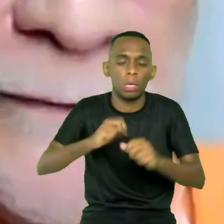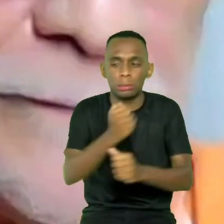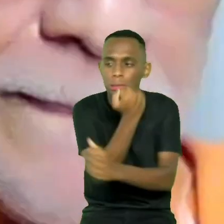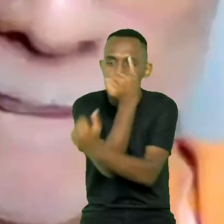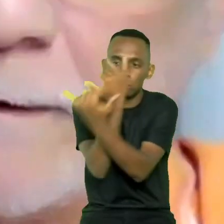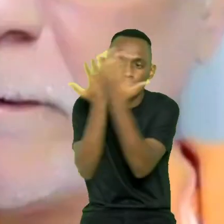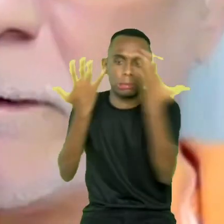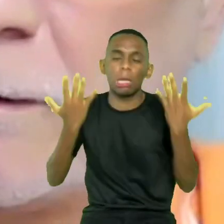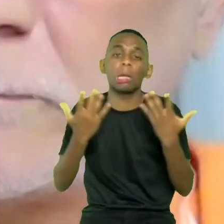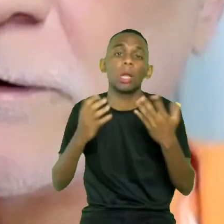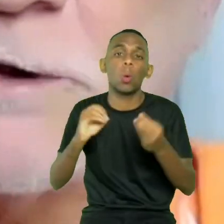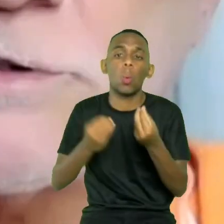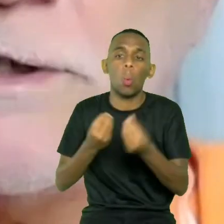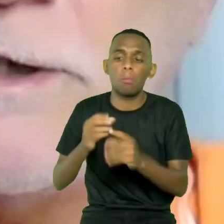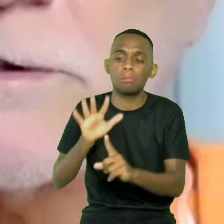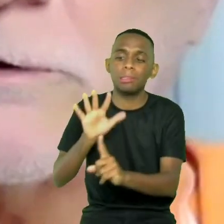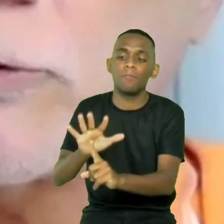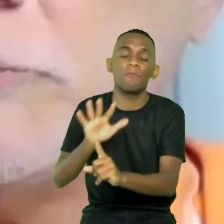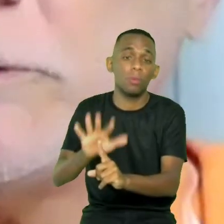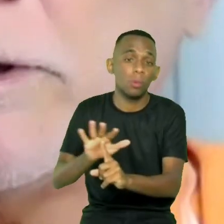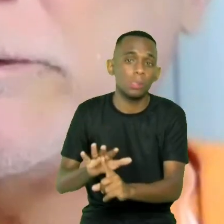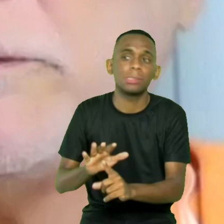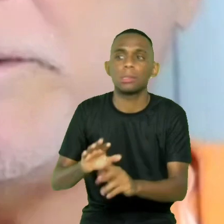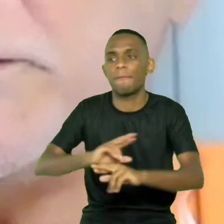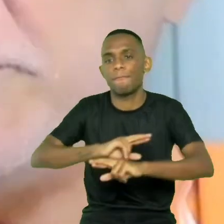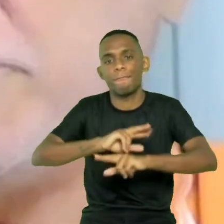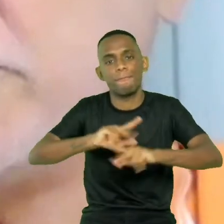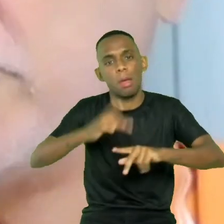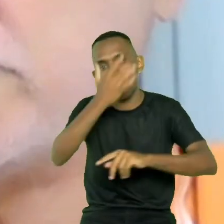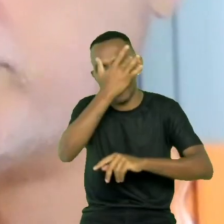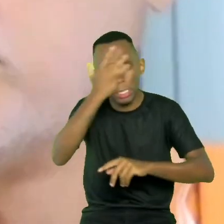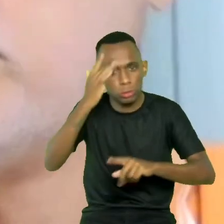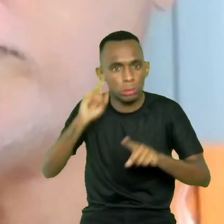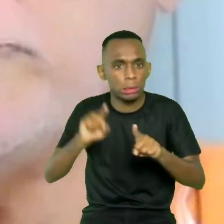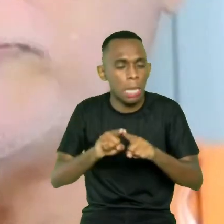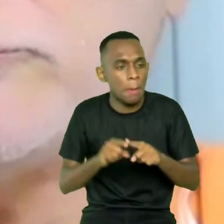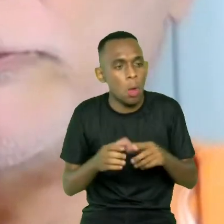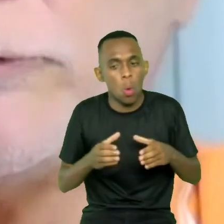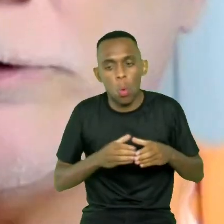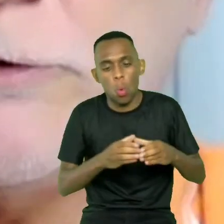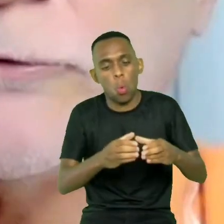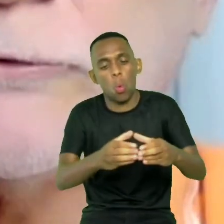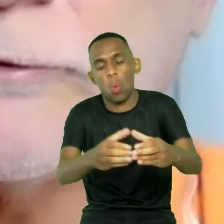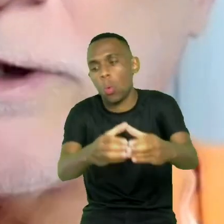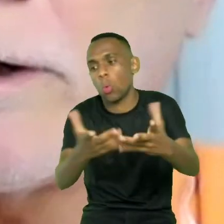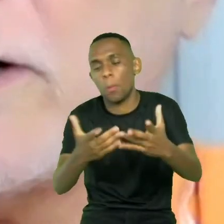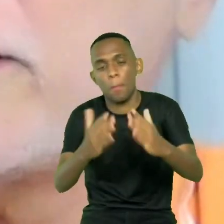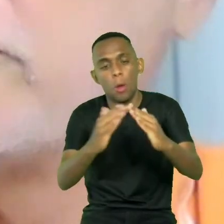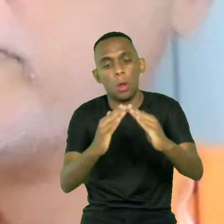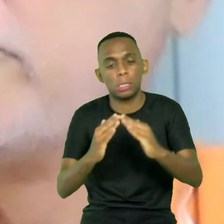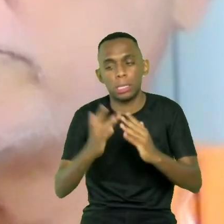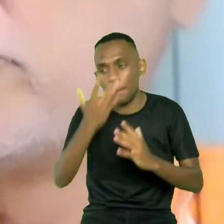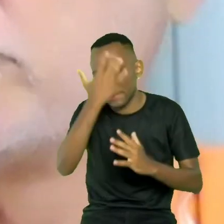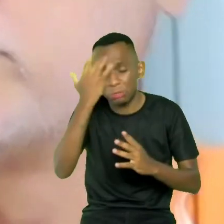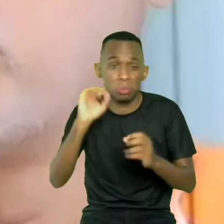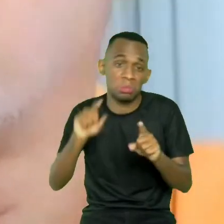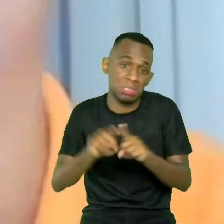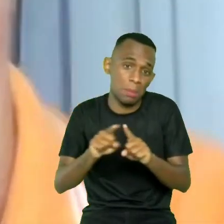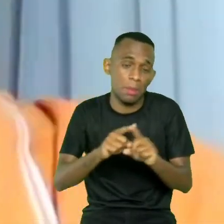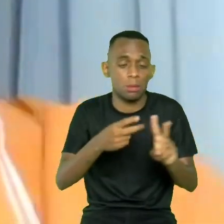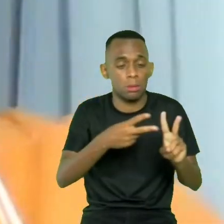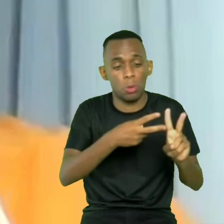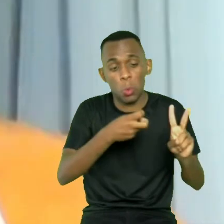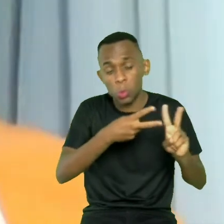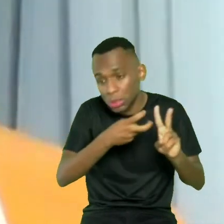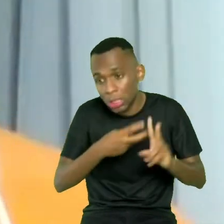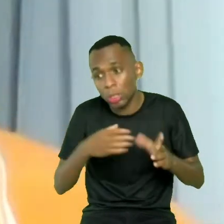afetou tanta gente, as comunidades ribeirinhas, os índios, os Krenak, né? São lá do